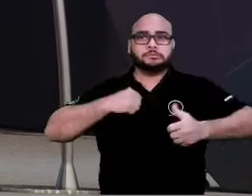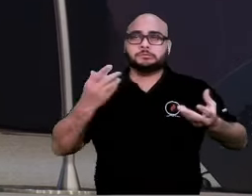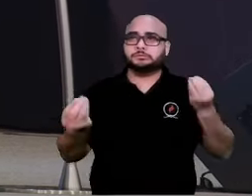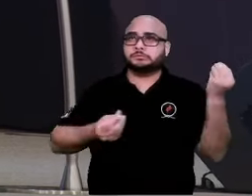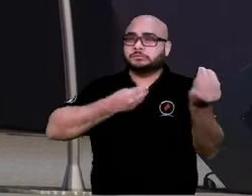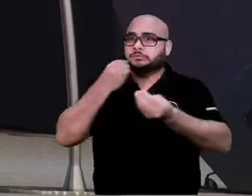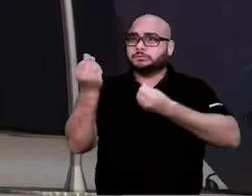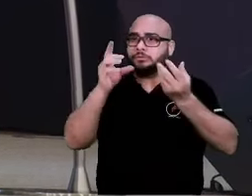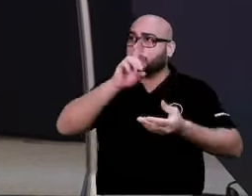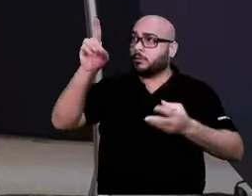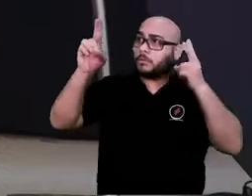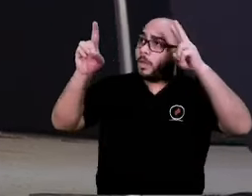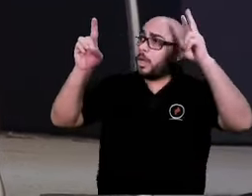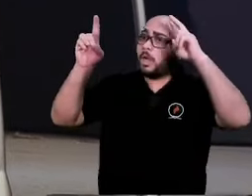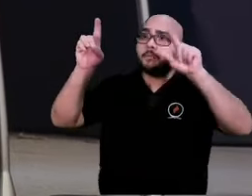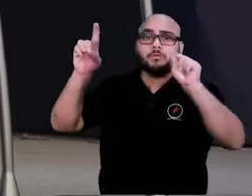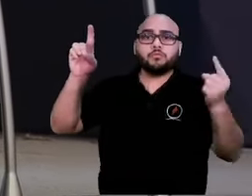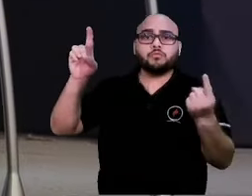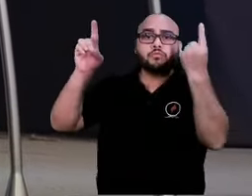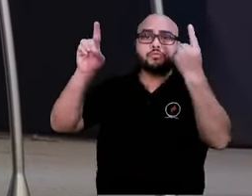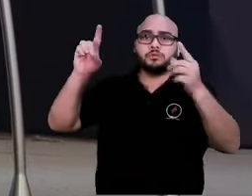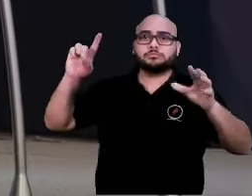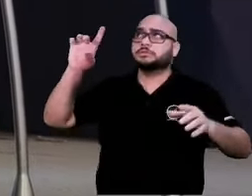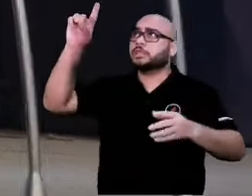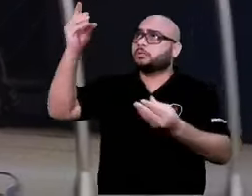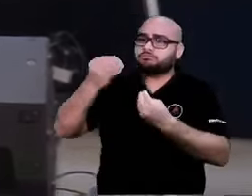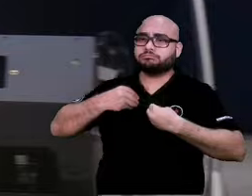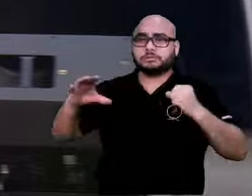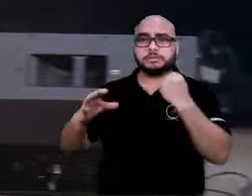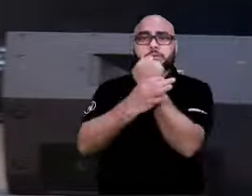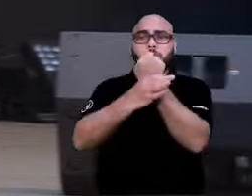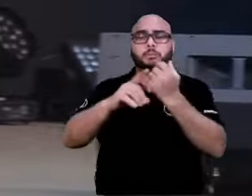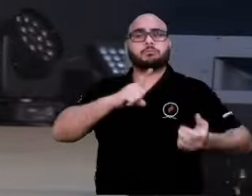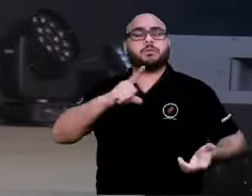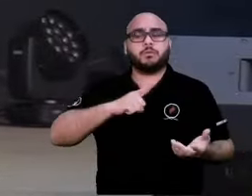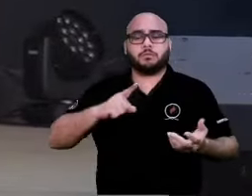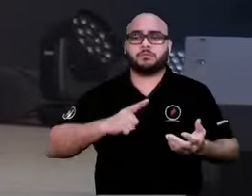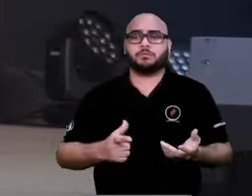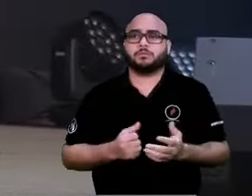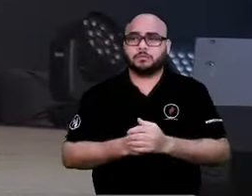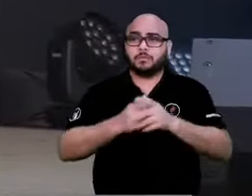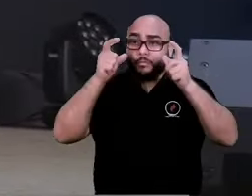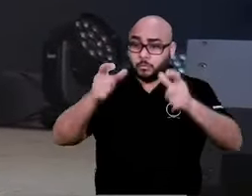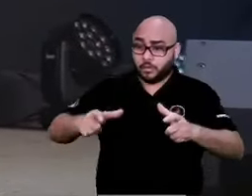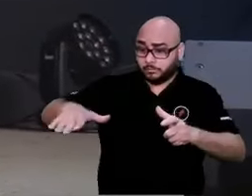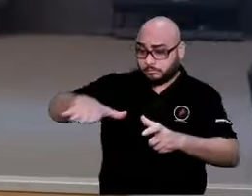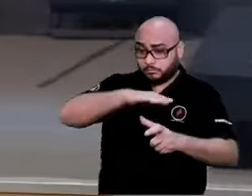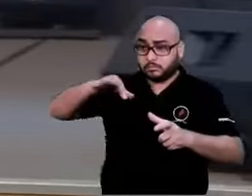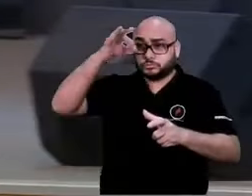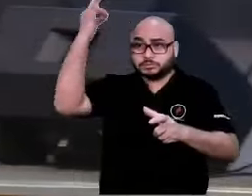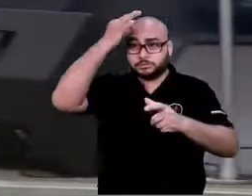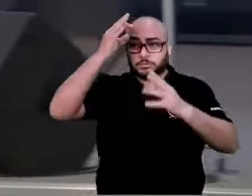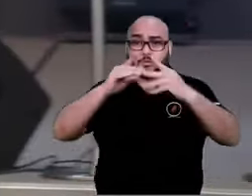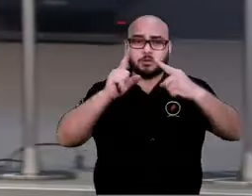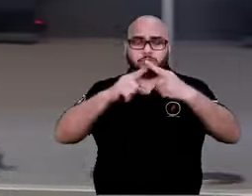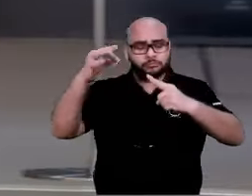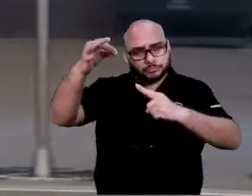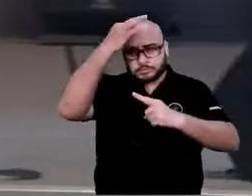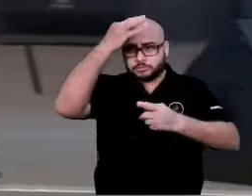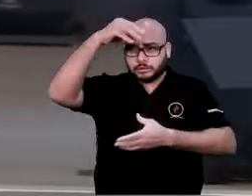um lugar para onde eu posso ir. Para onde? Para a terra santa. Para a terra santa. Para a terra